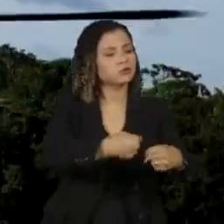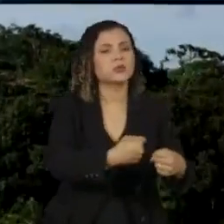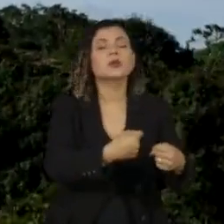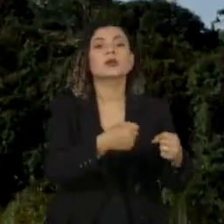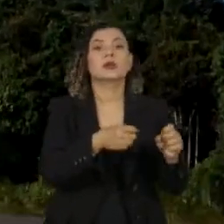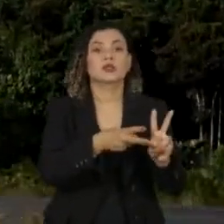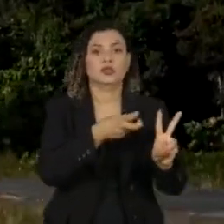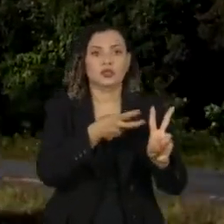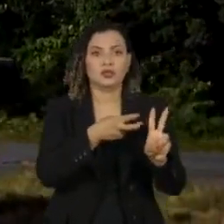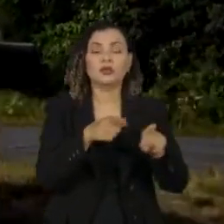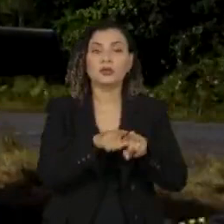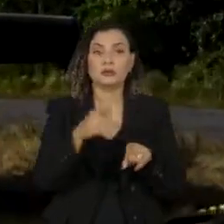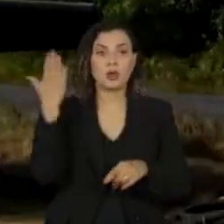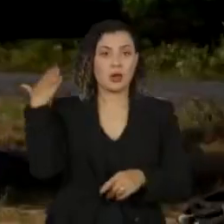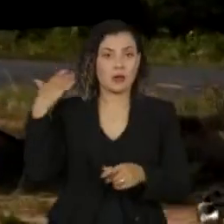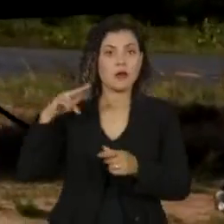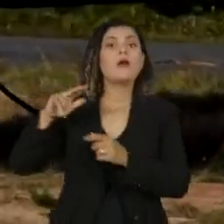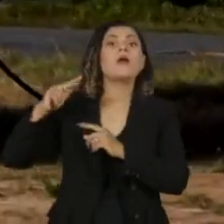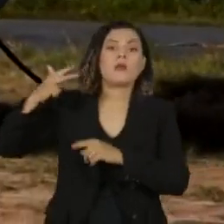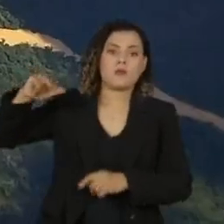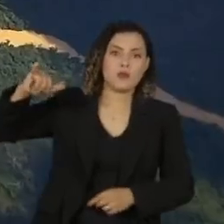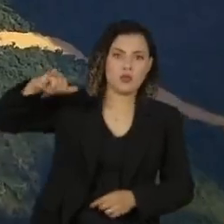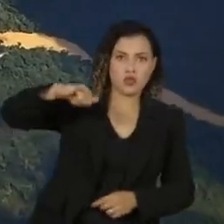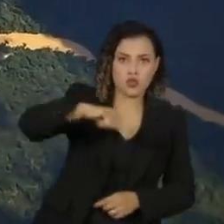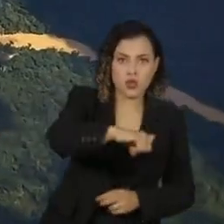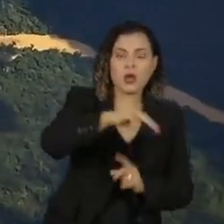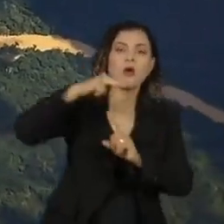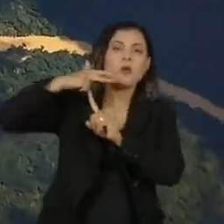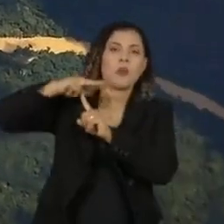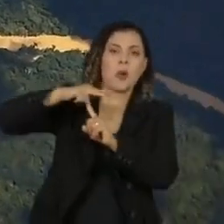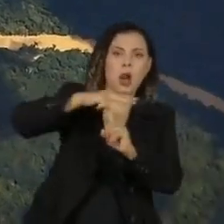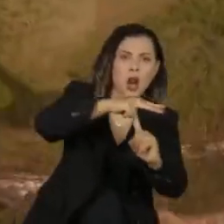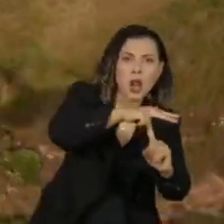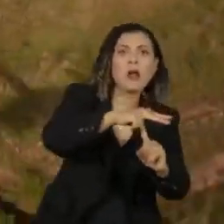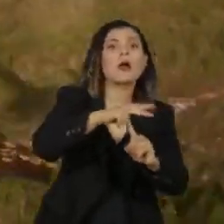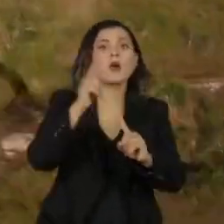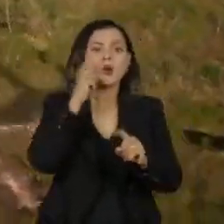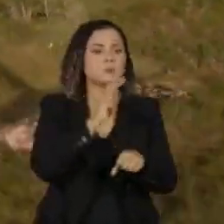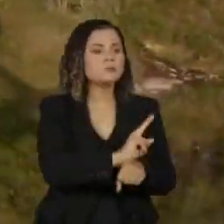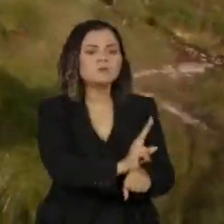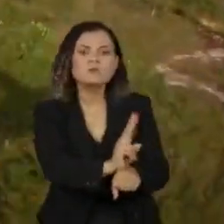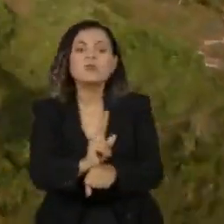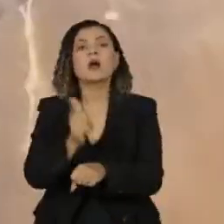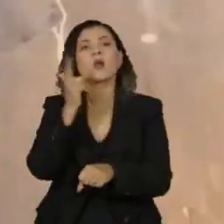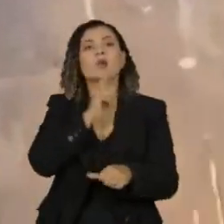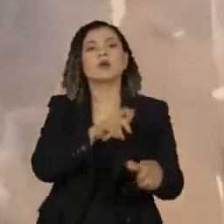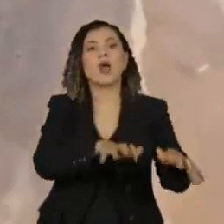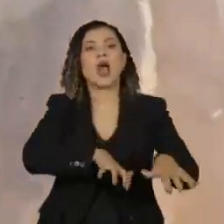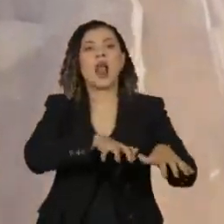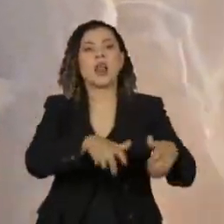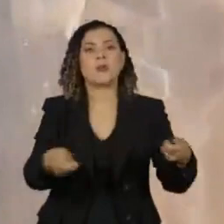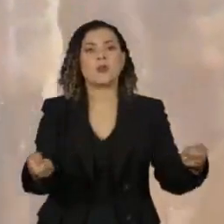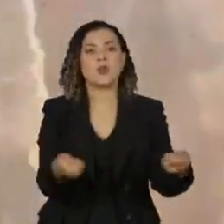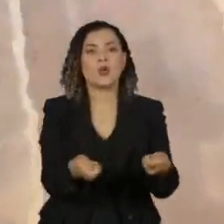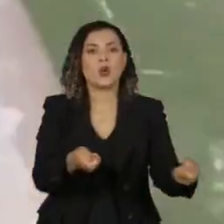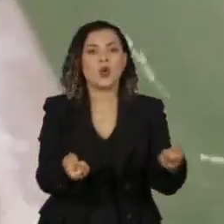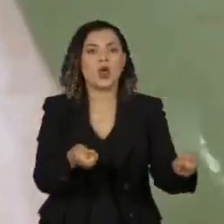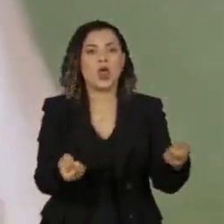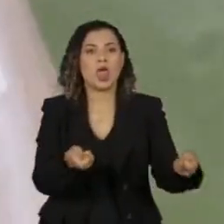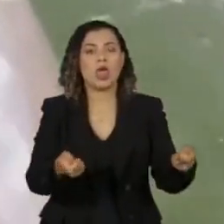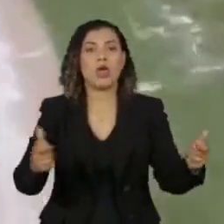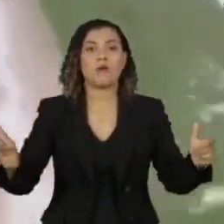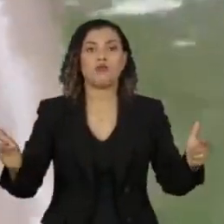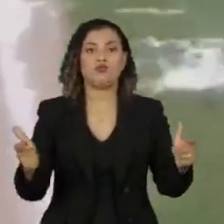Brasileira assumiu o controle do espaço aéreo da terra Yanomami, o garimpo tem caído. A medida afeta em cheio as pistas de pouso